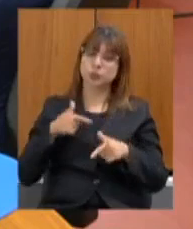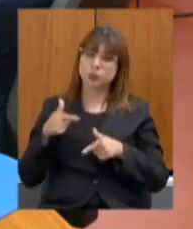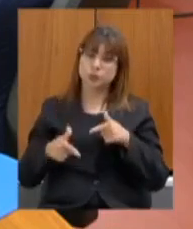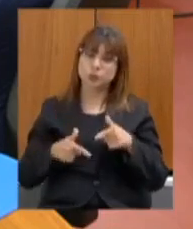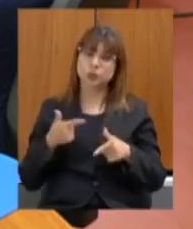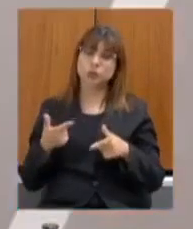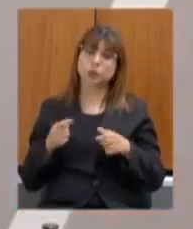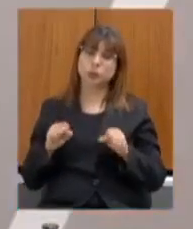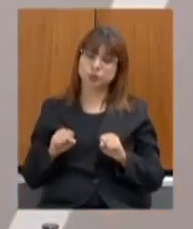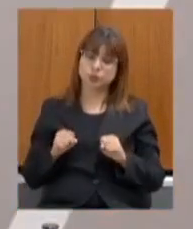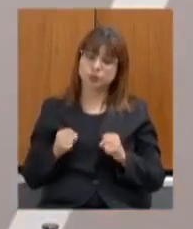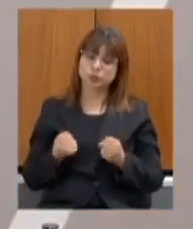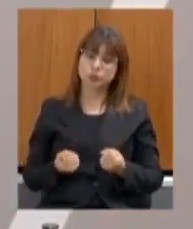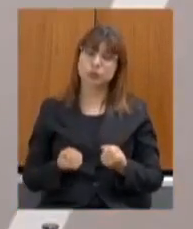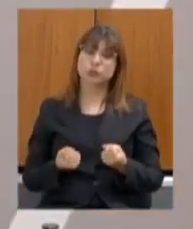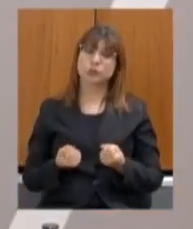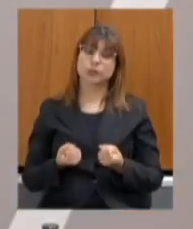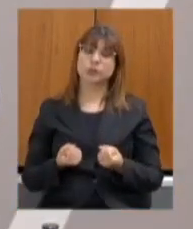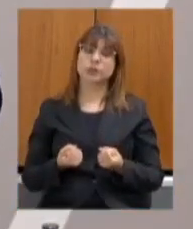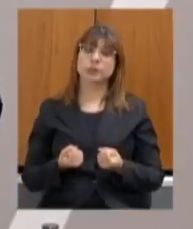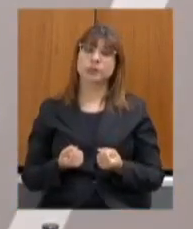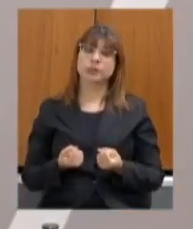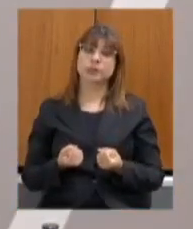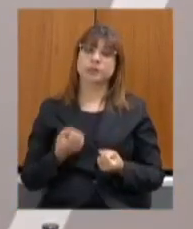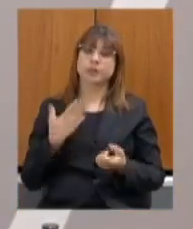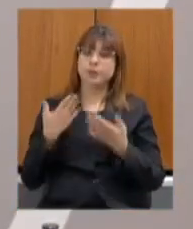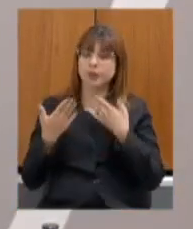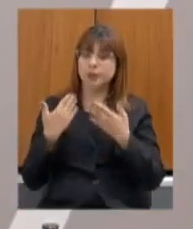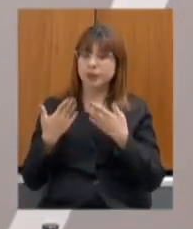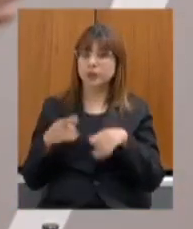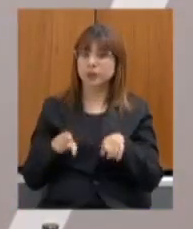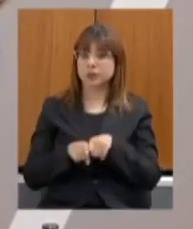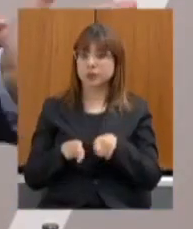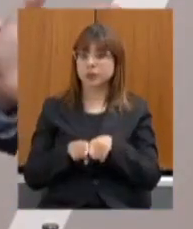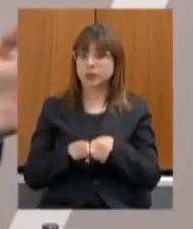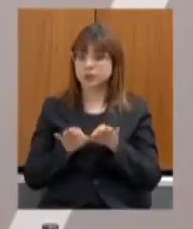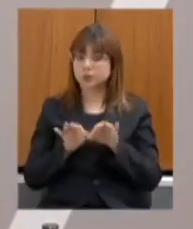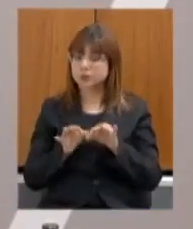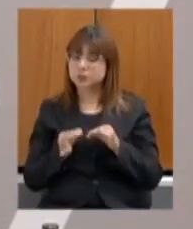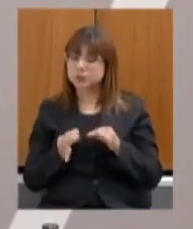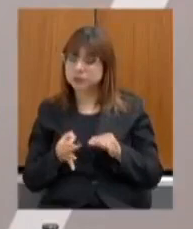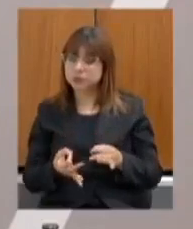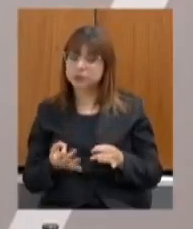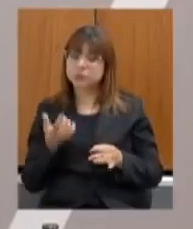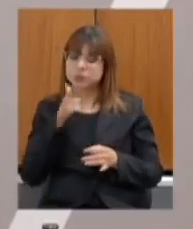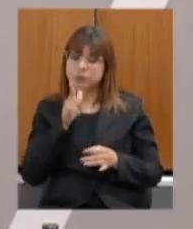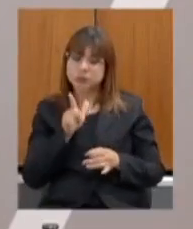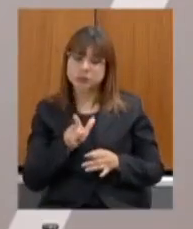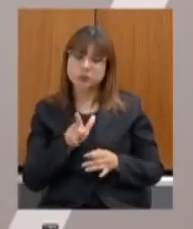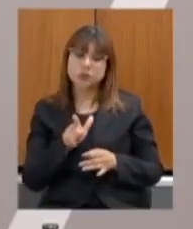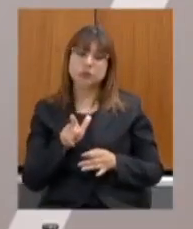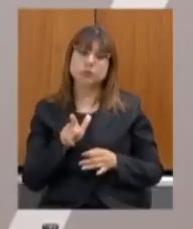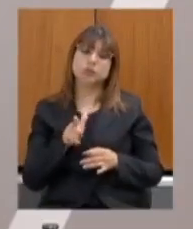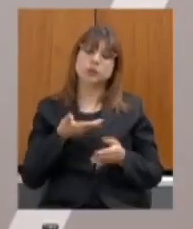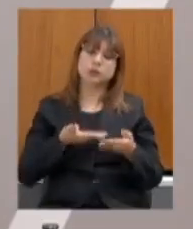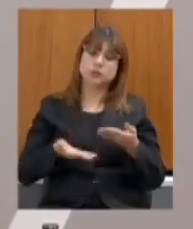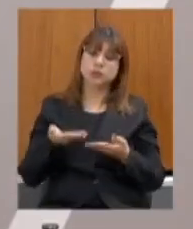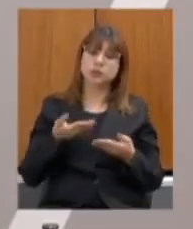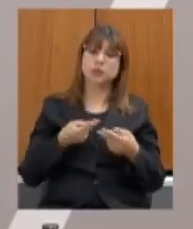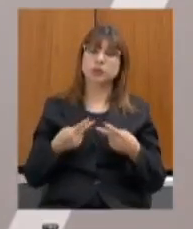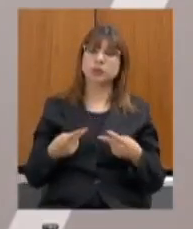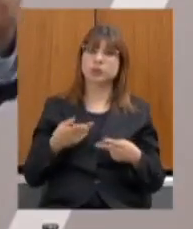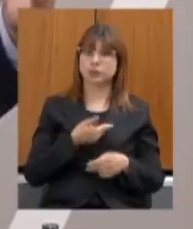com muito esforço, com muito diálogo e com simplicidade nas coisas do trato público, porque